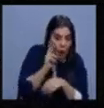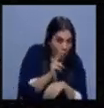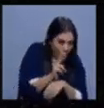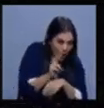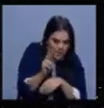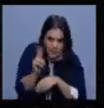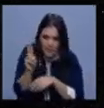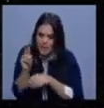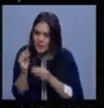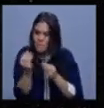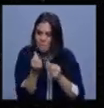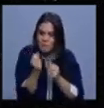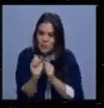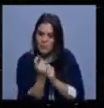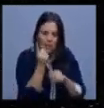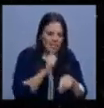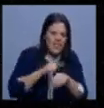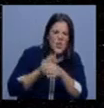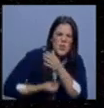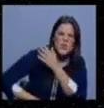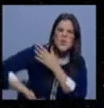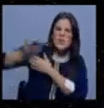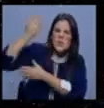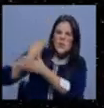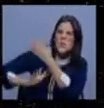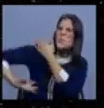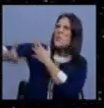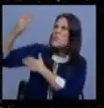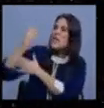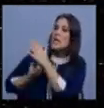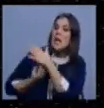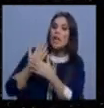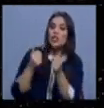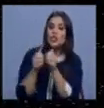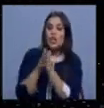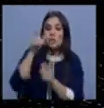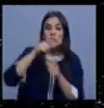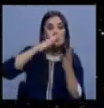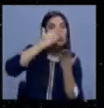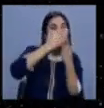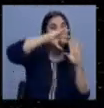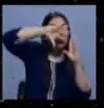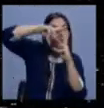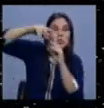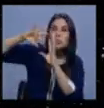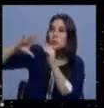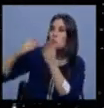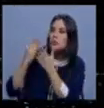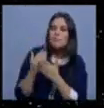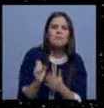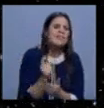os primeiros tempos do universo. E, portanto, todos os astrónomos que estudam as primeiras formações, as primeiras galáxias,